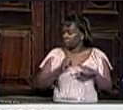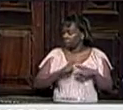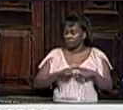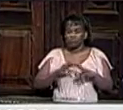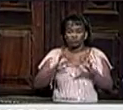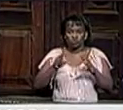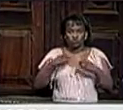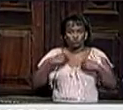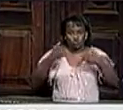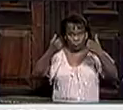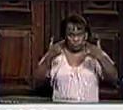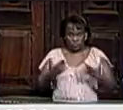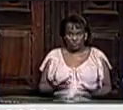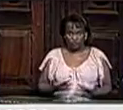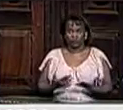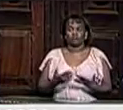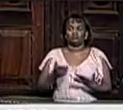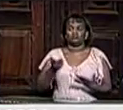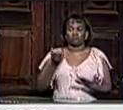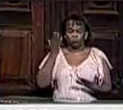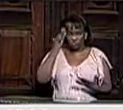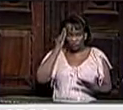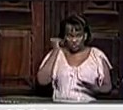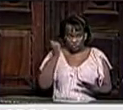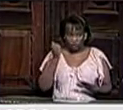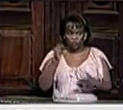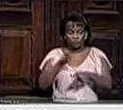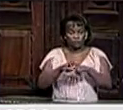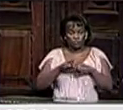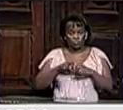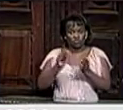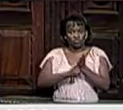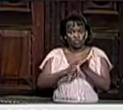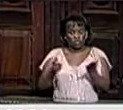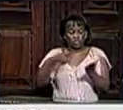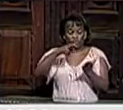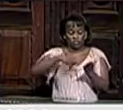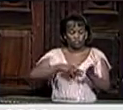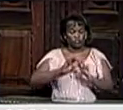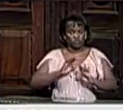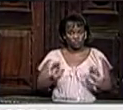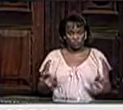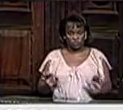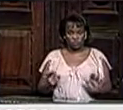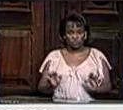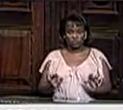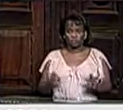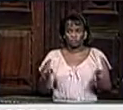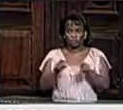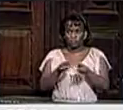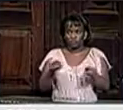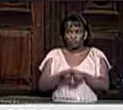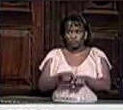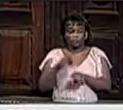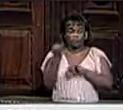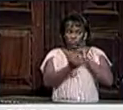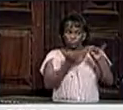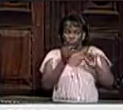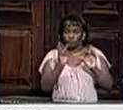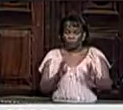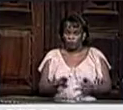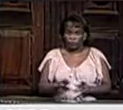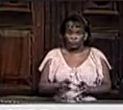que estou falando, o sei pelas leituras de jornais, como também sabe Vossa